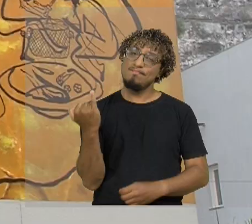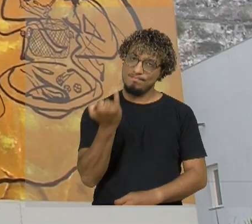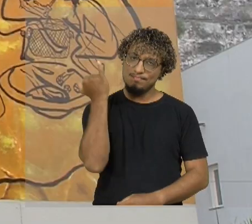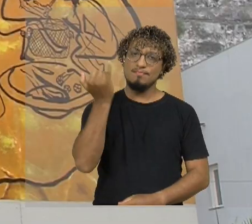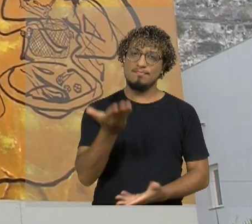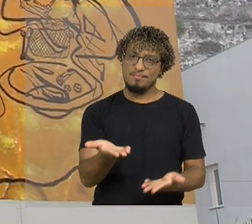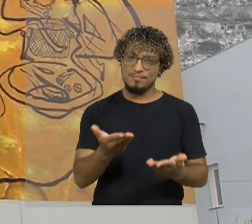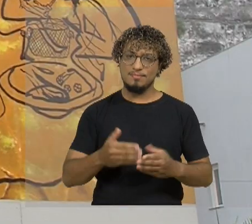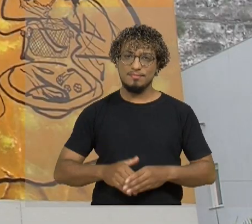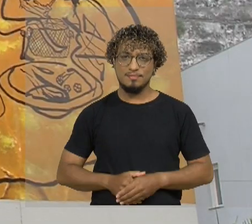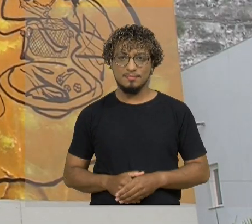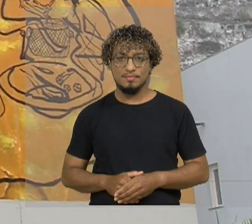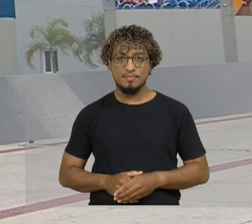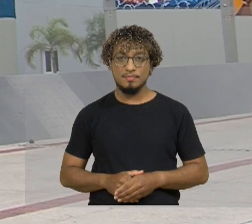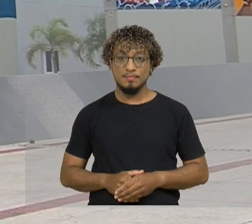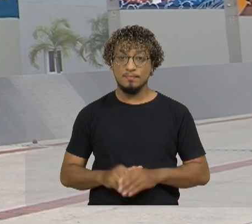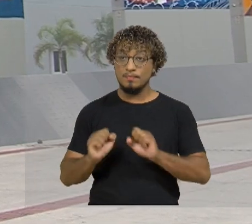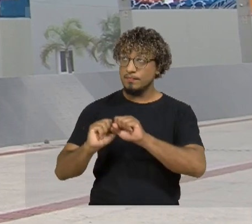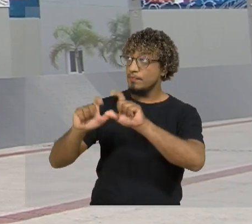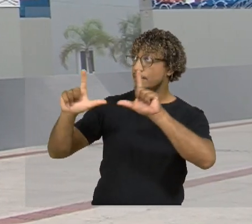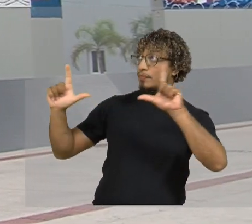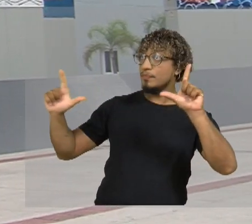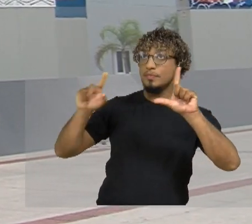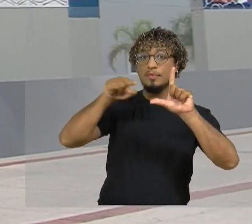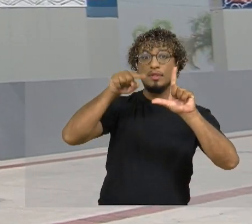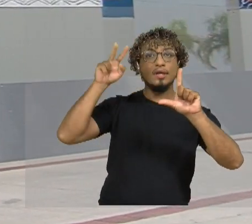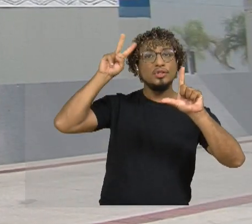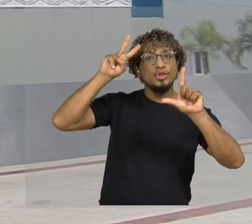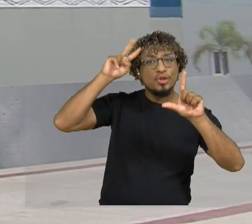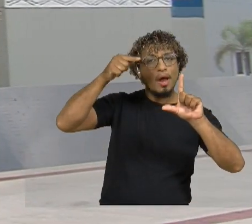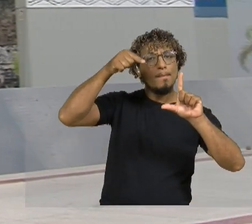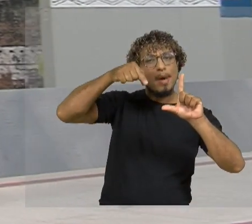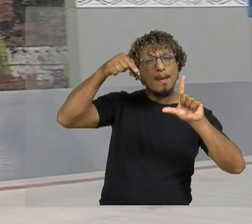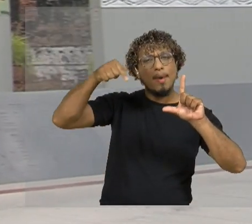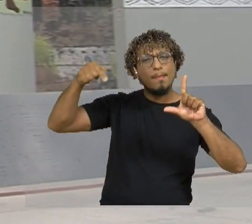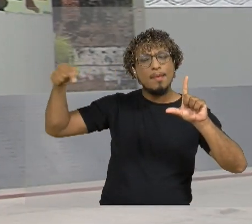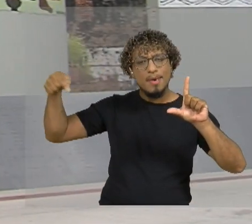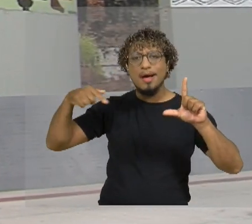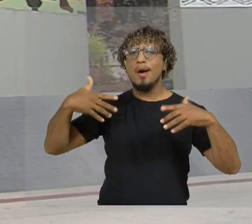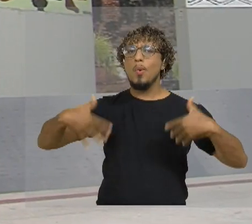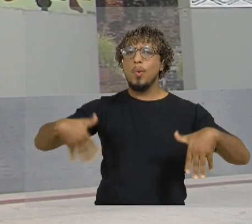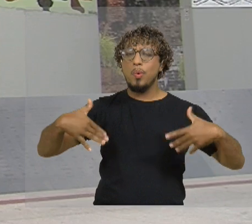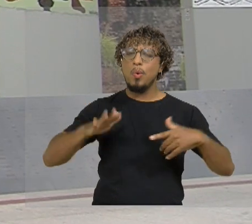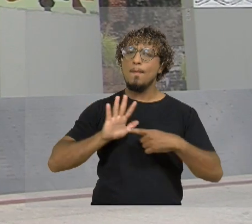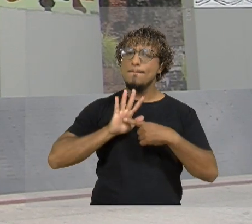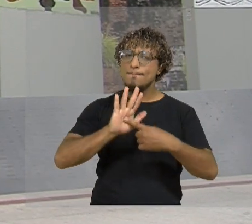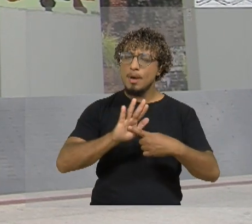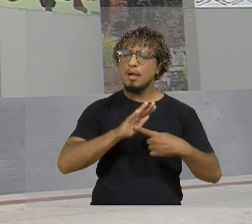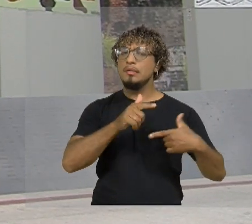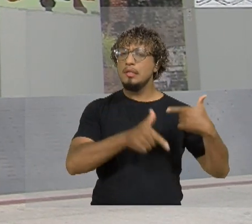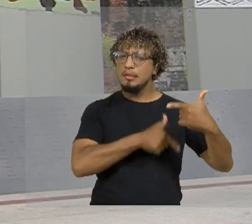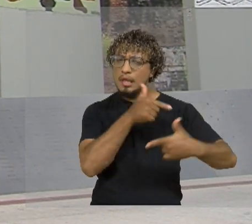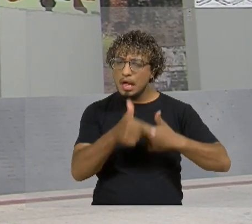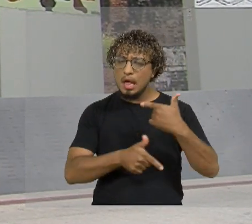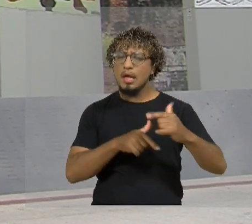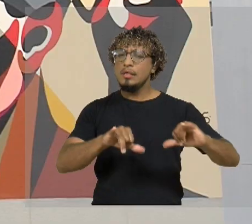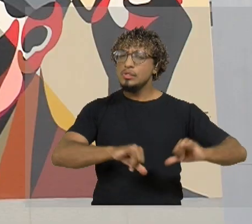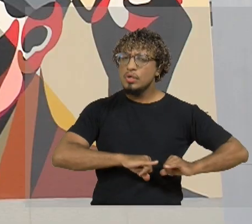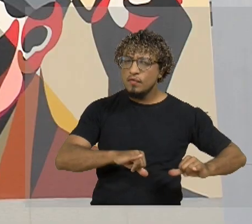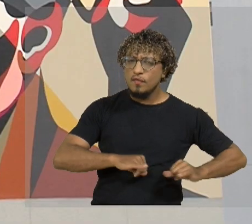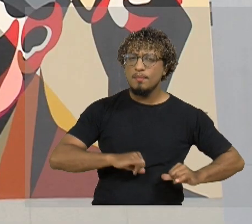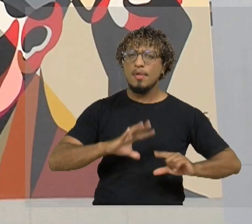importante isso. No painel histórico, representatividade que marca uma trajetória de sofrimento e também de